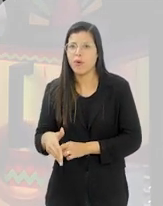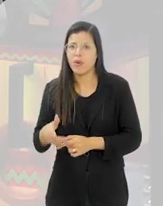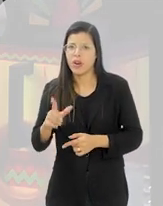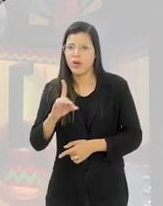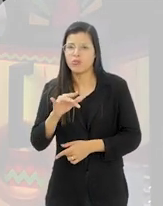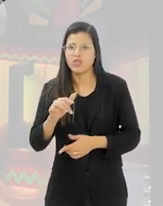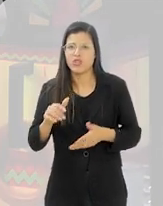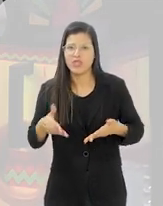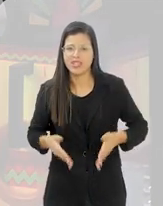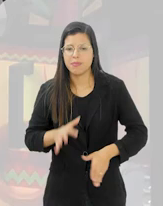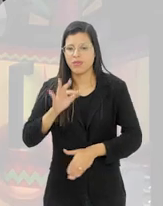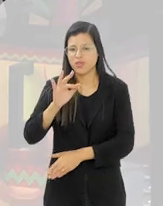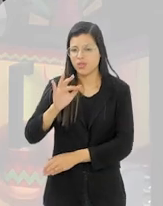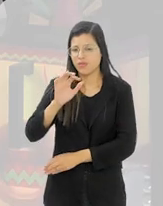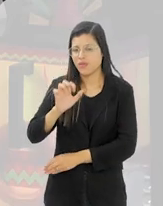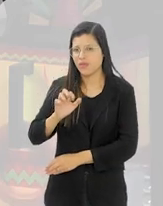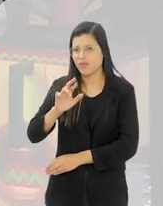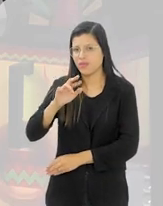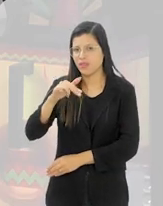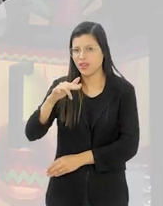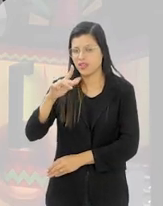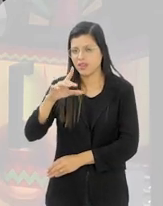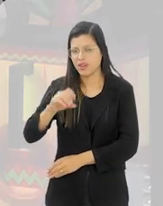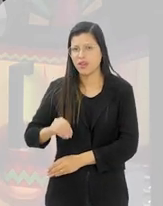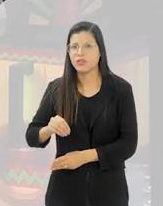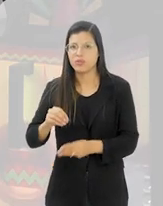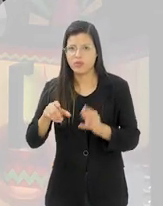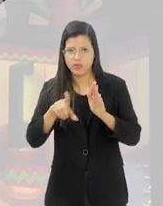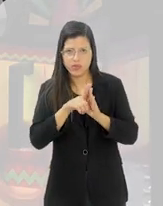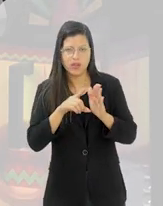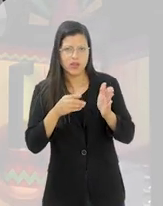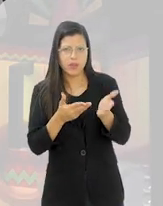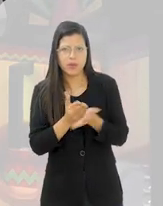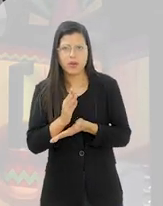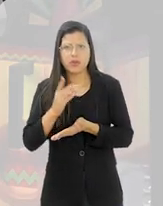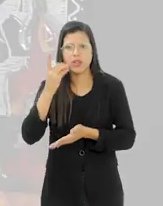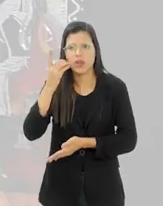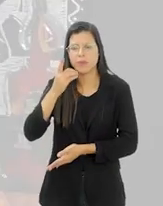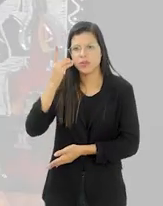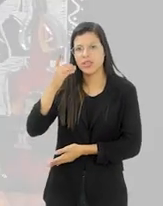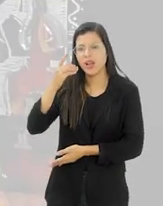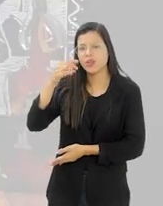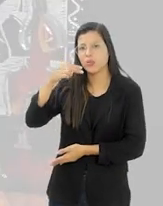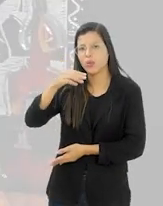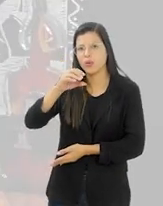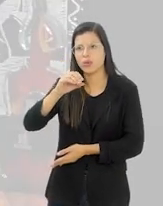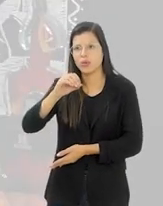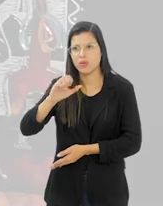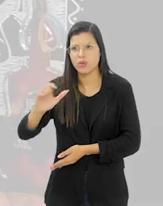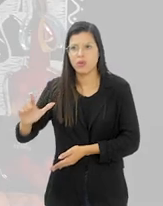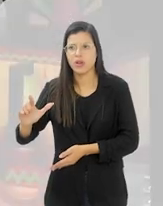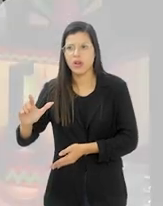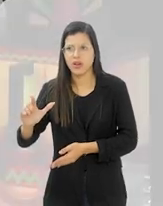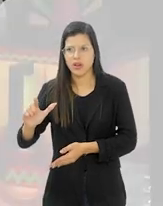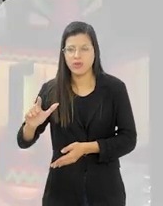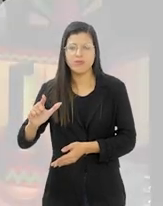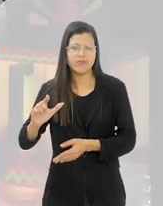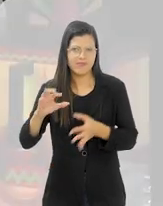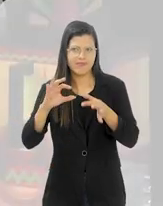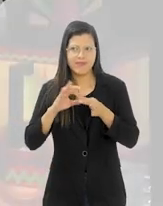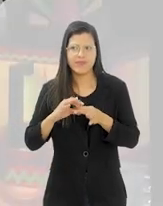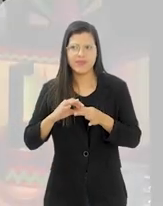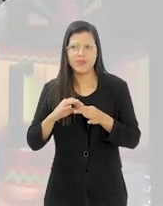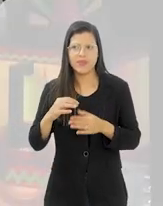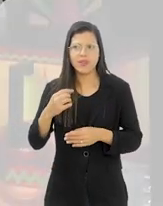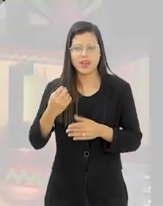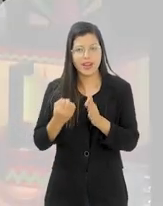lei que nós defendemos e aprovamos, né, através do, na época, o deputado Noel, que foi um dos criadores junto com,